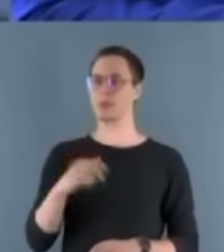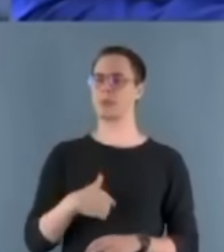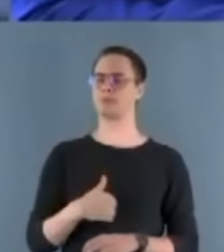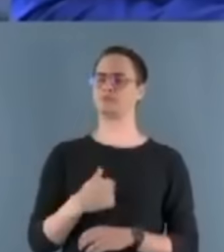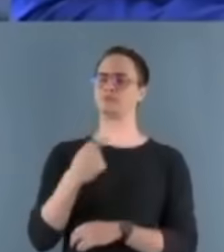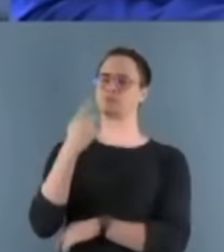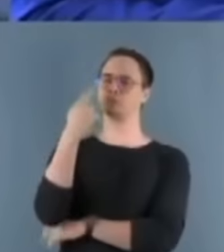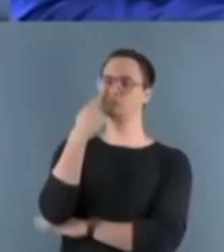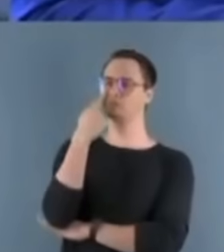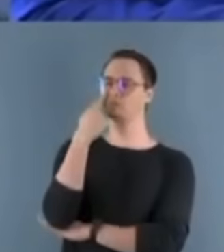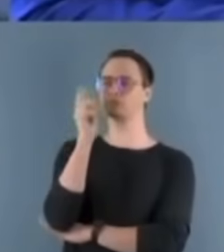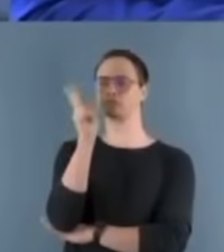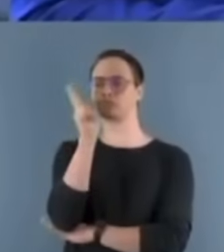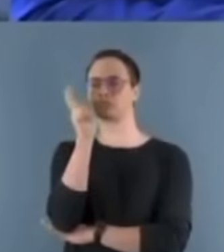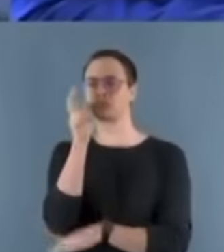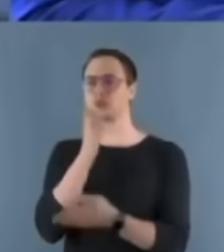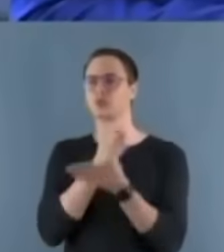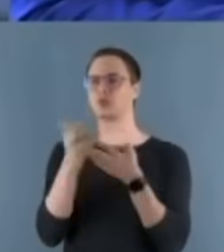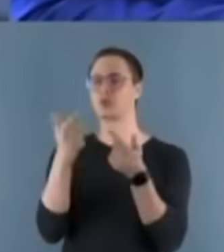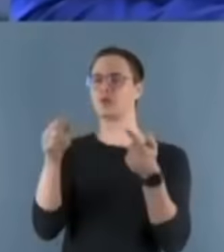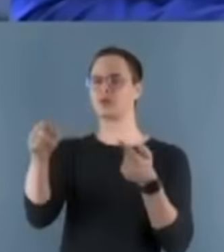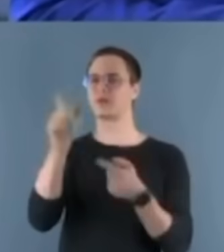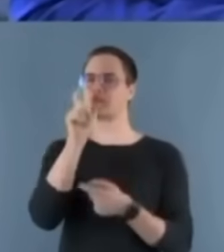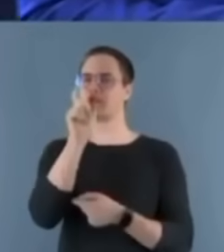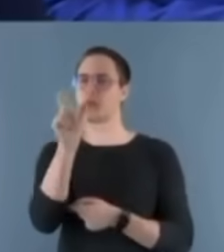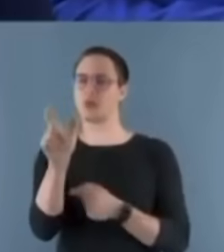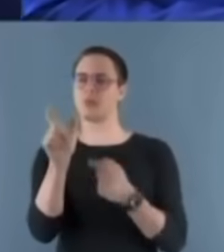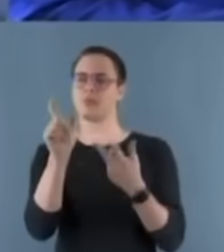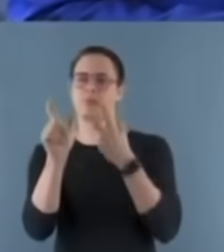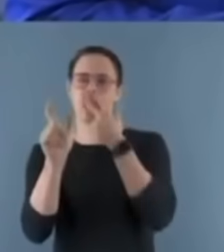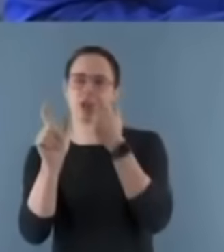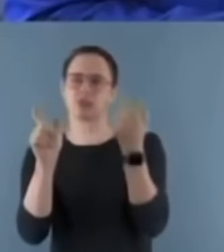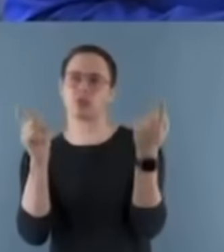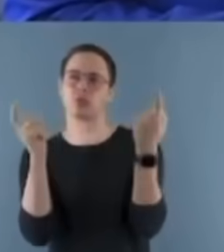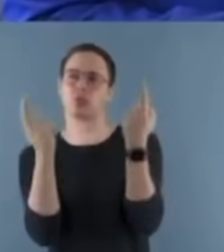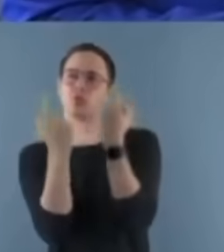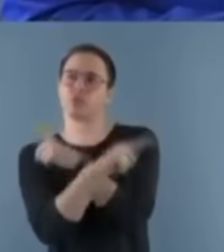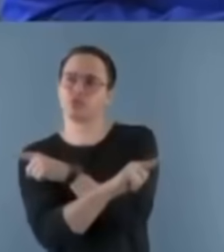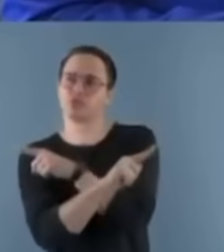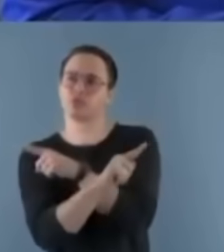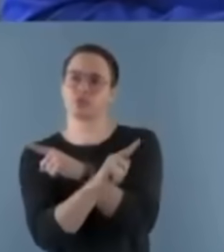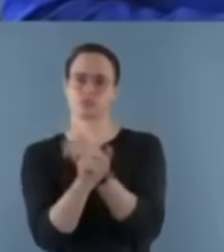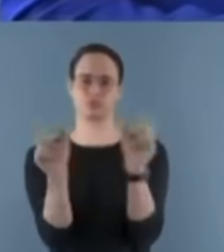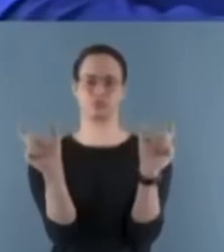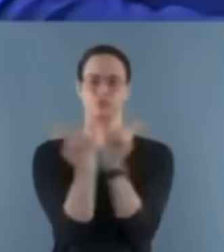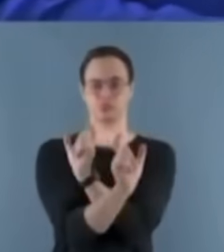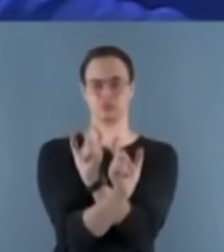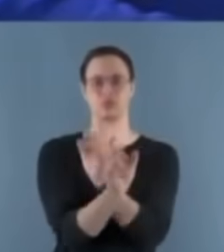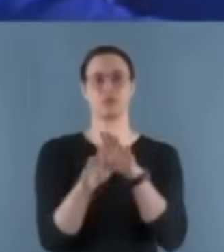algumas contradições que eu gostaria de esclarecer, fazer realmente perguntas para poder ajudar na nossa investigação.